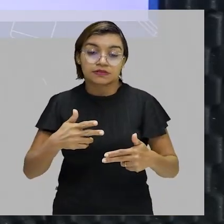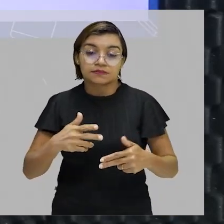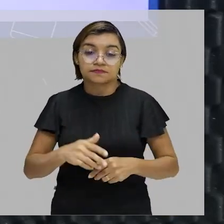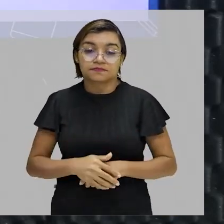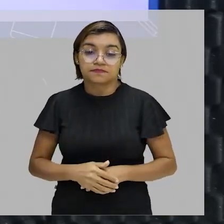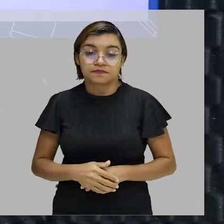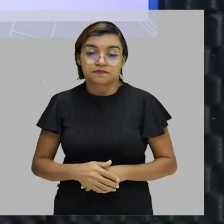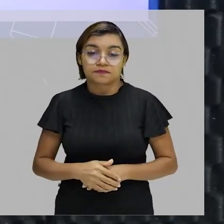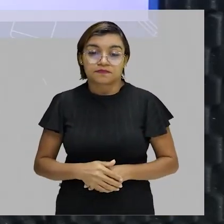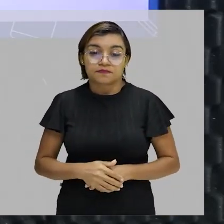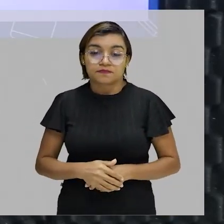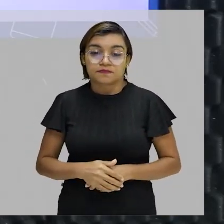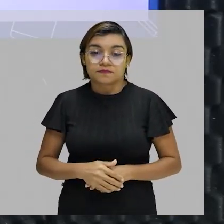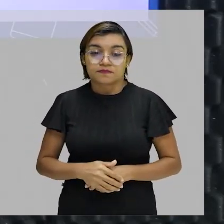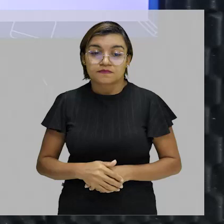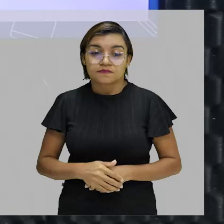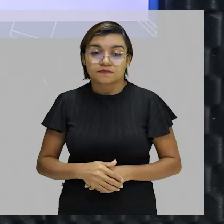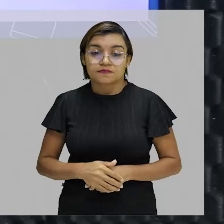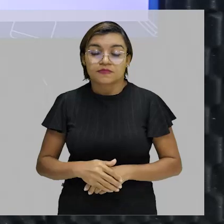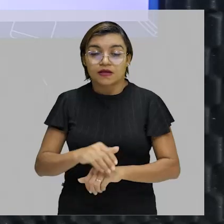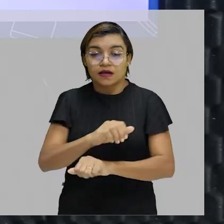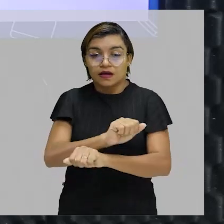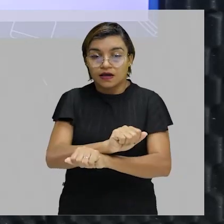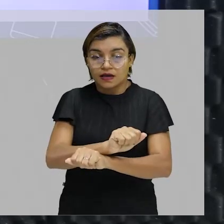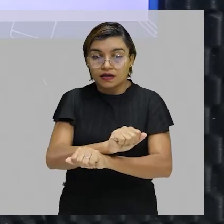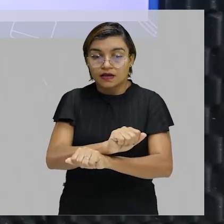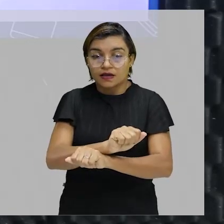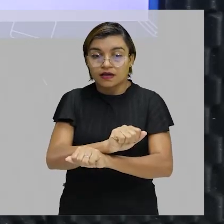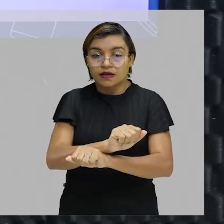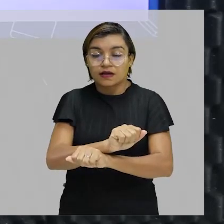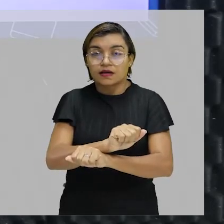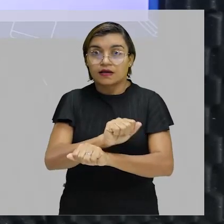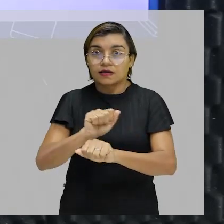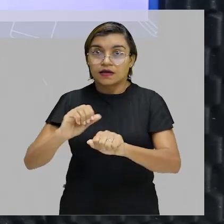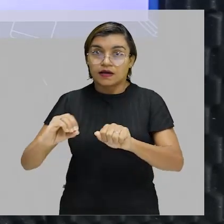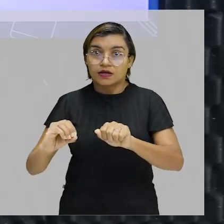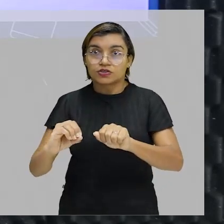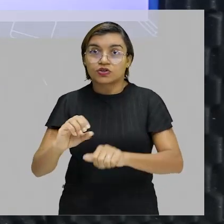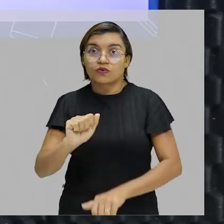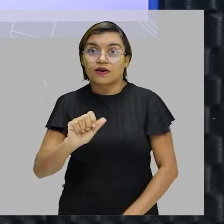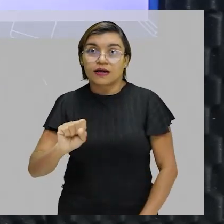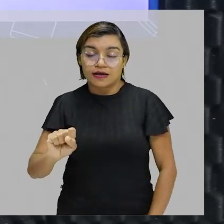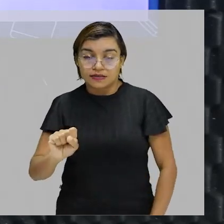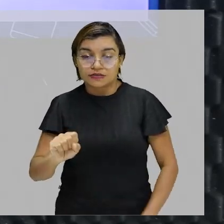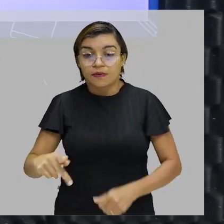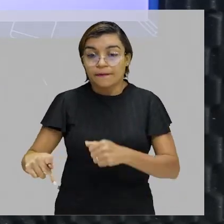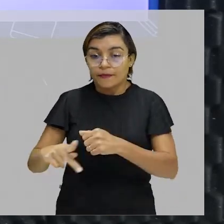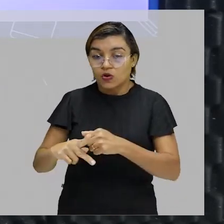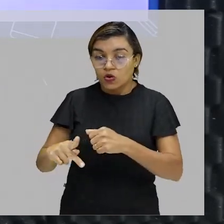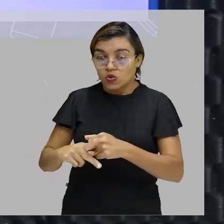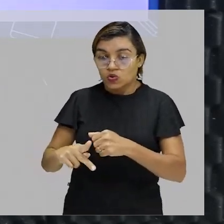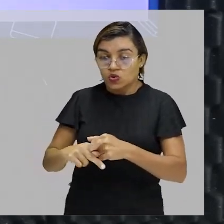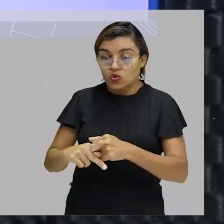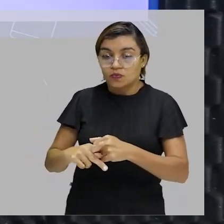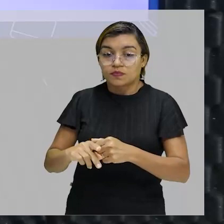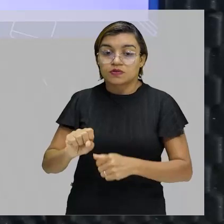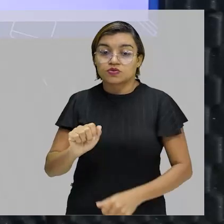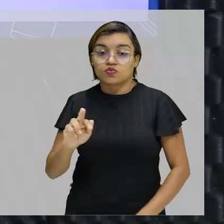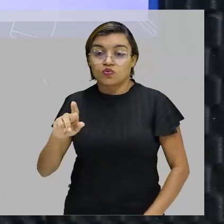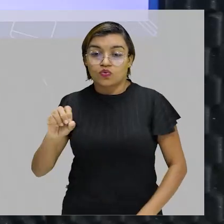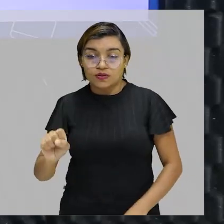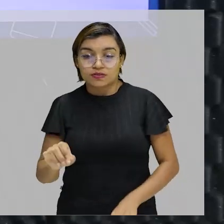determinantes? Artigo as, pronome possessivo suas, numeral 3